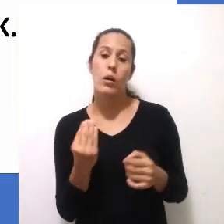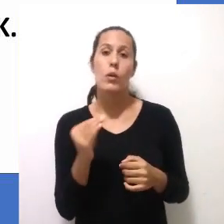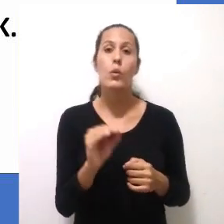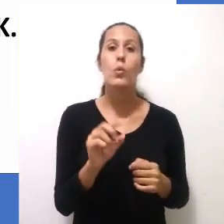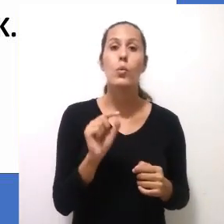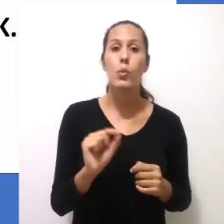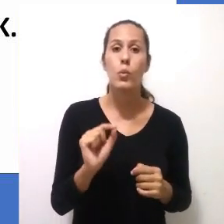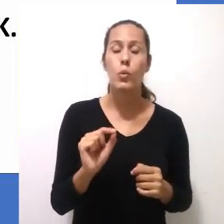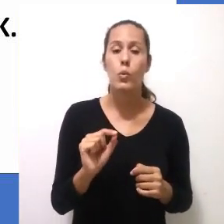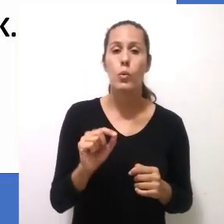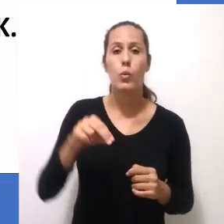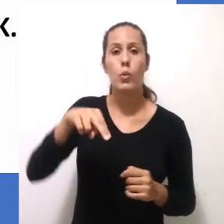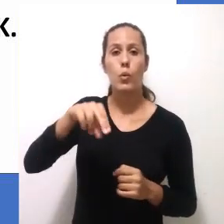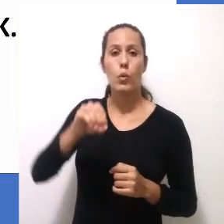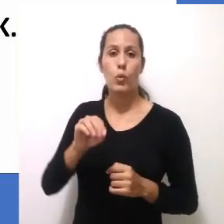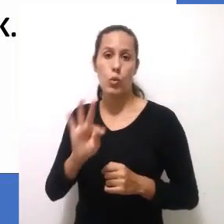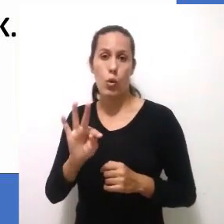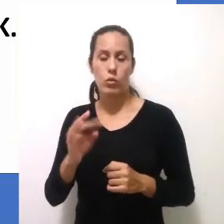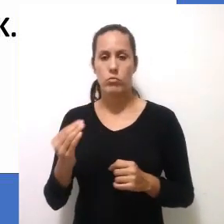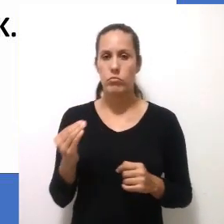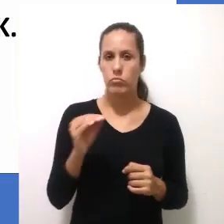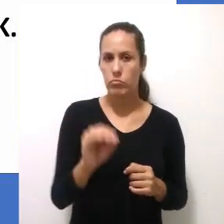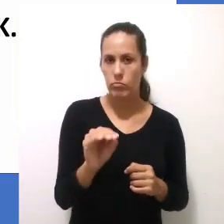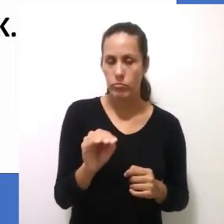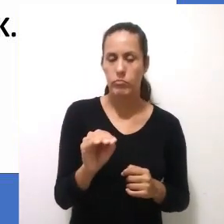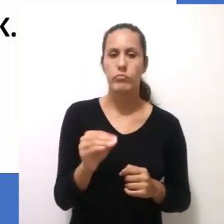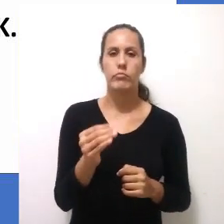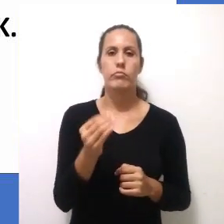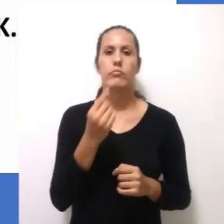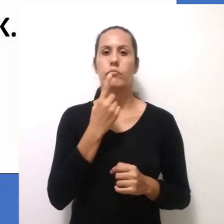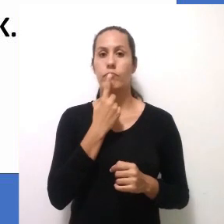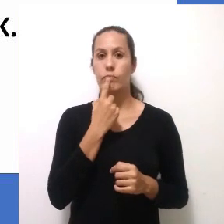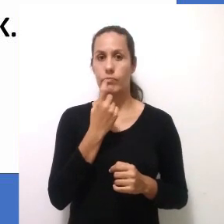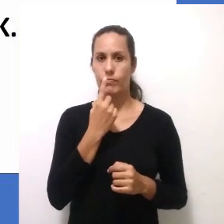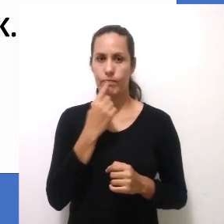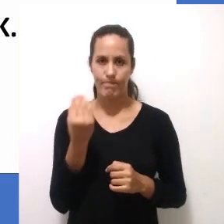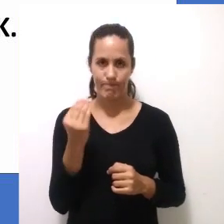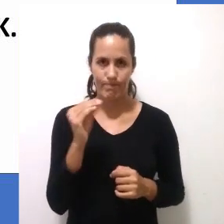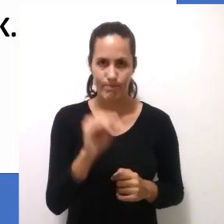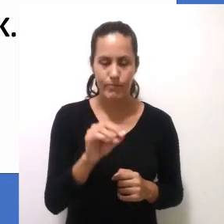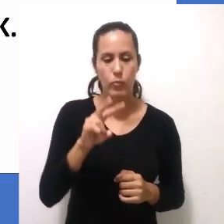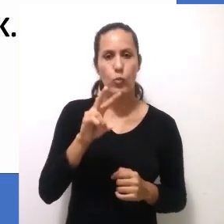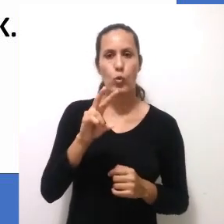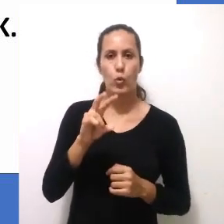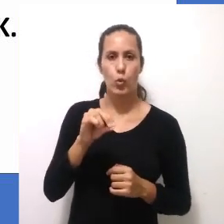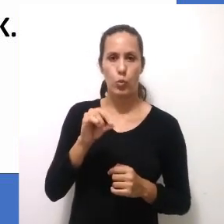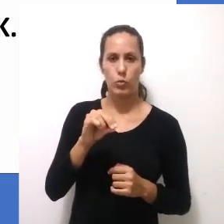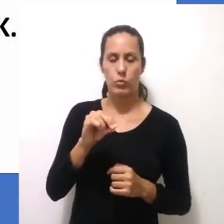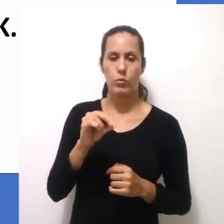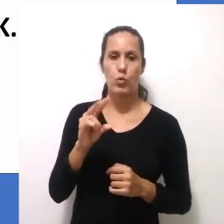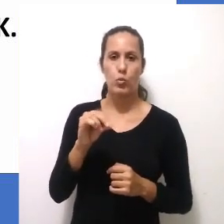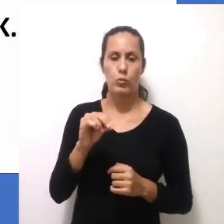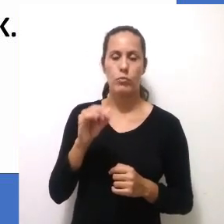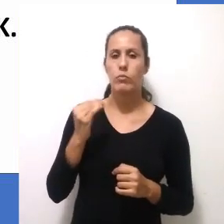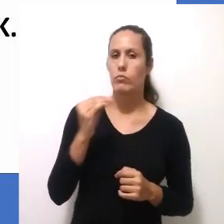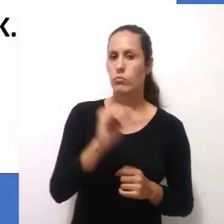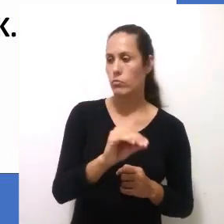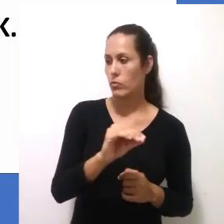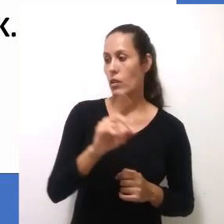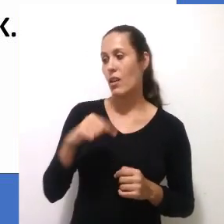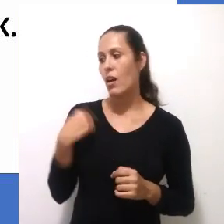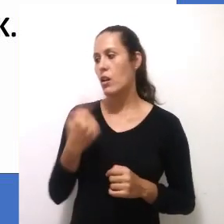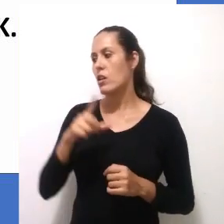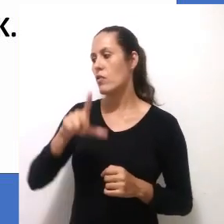sentença de diferente é a partícula de negação not, que está destacada de vermelho, e aí a